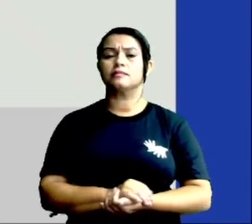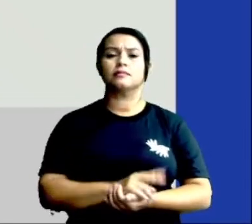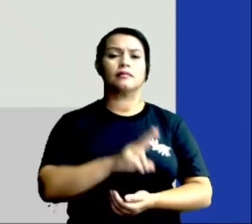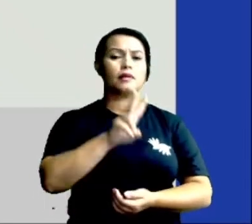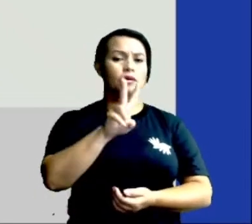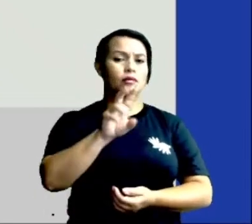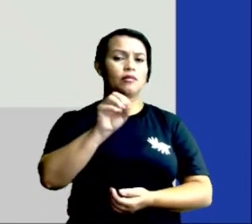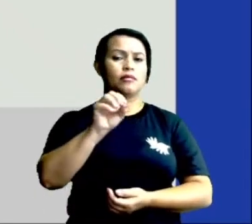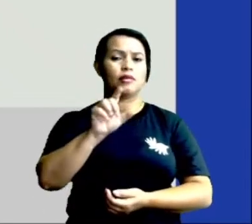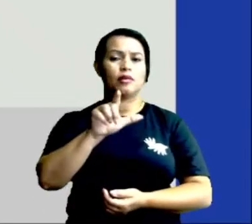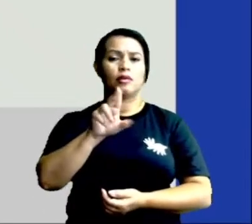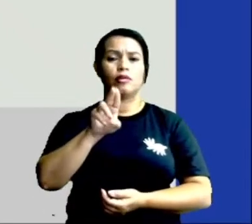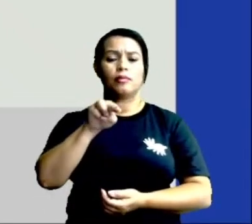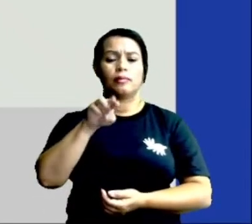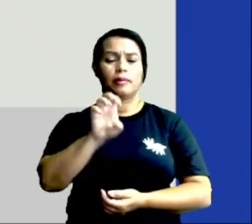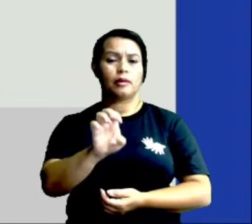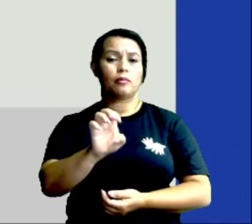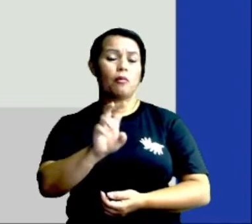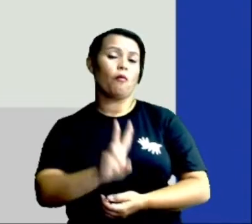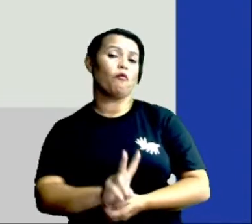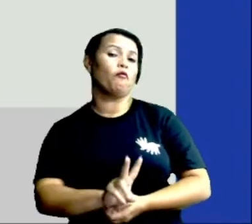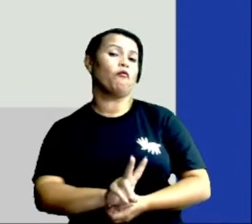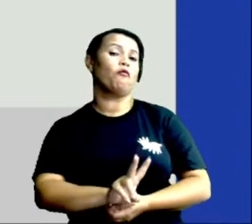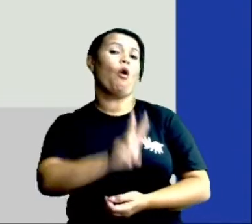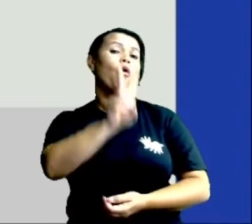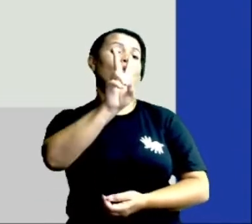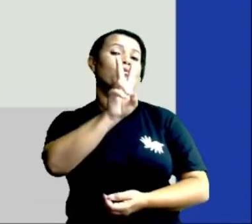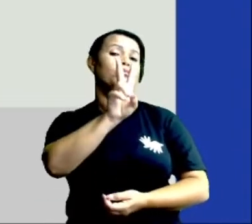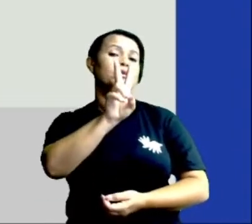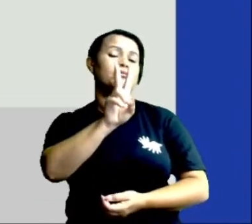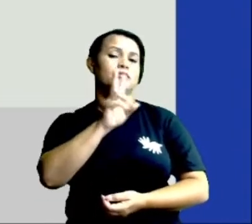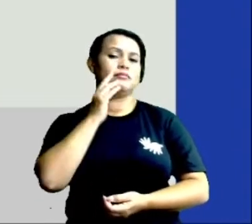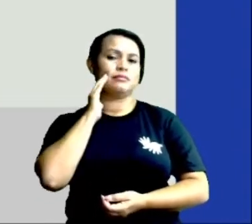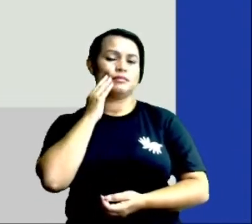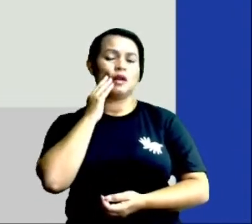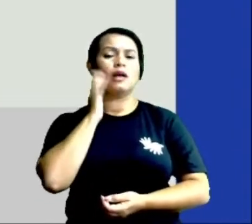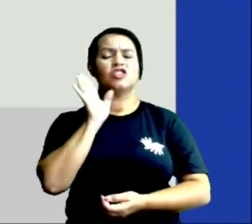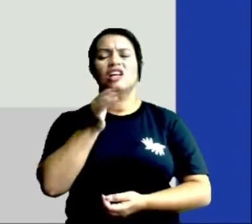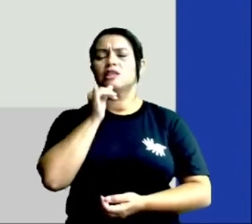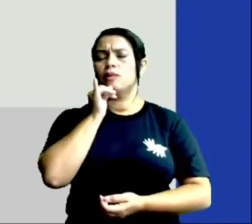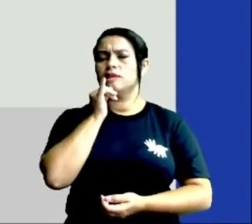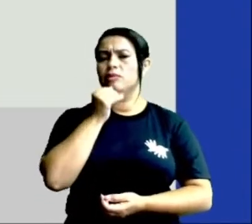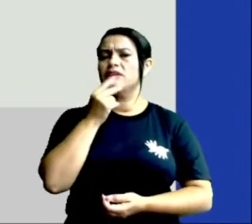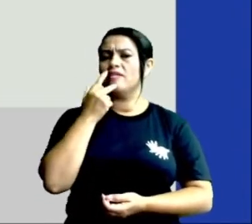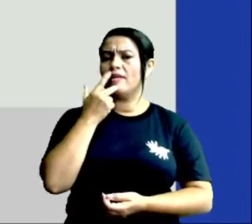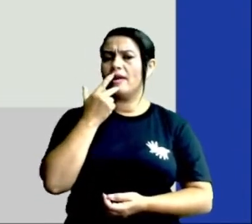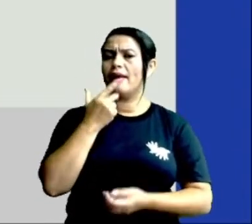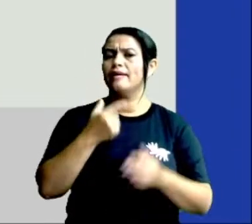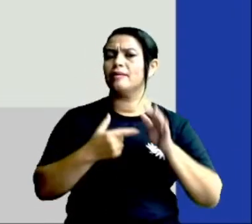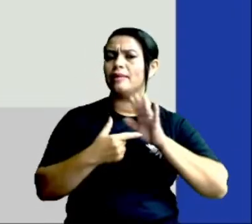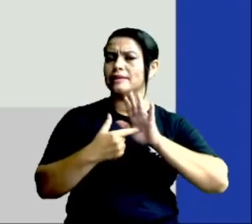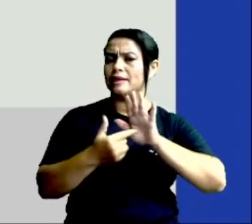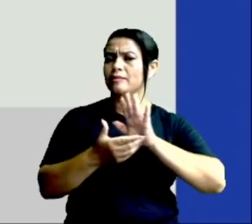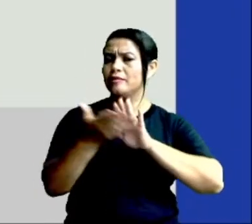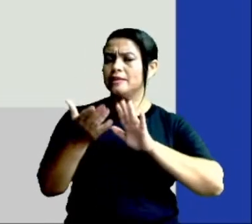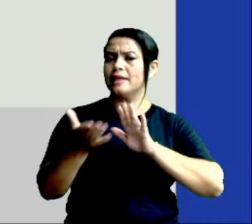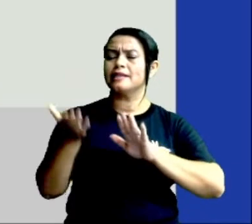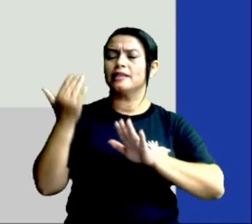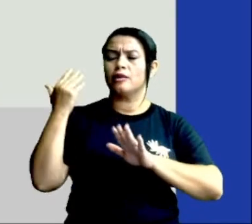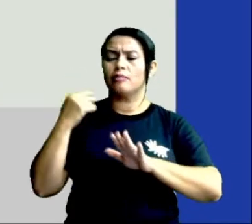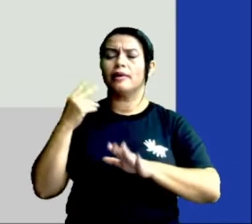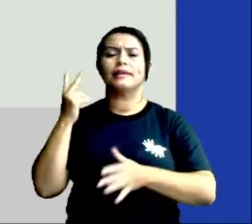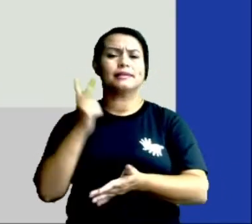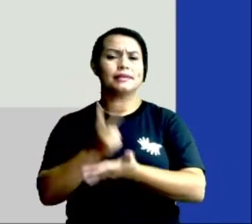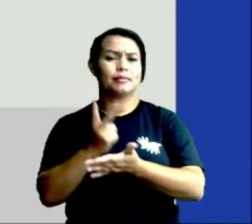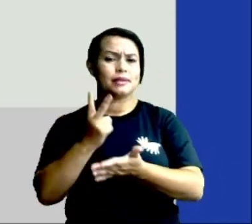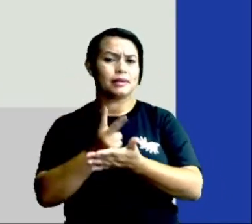O volume, né? Esses são os exemplos que eu tinha dado a vocês anteriormente. E sempre está presente